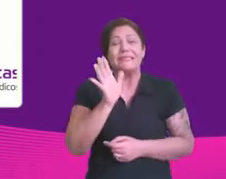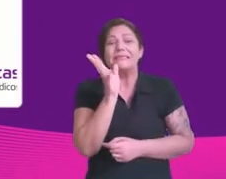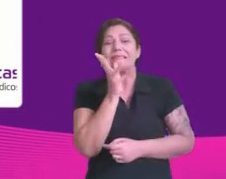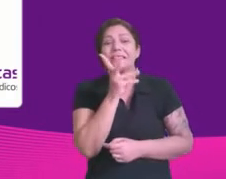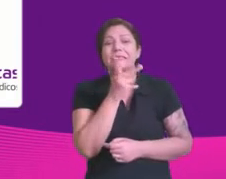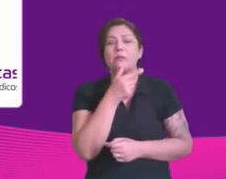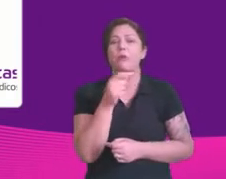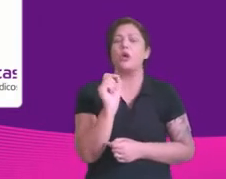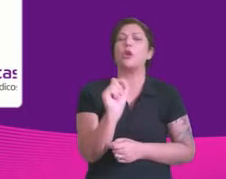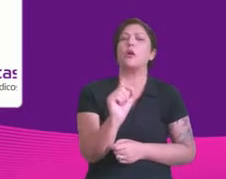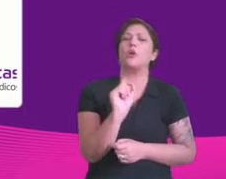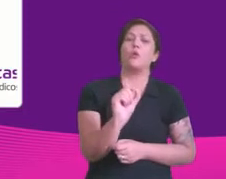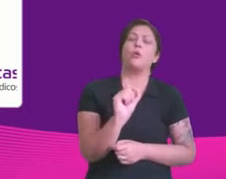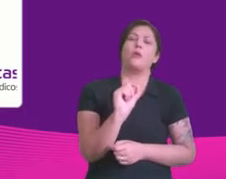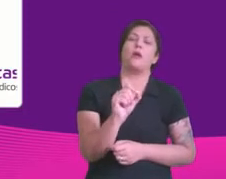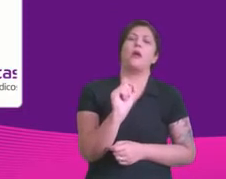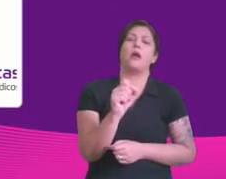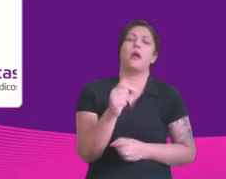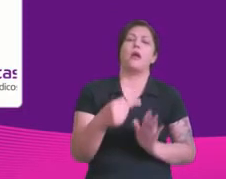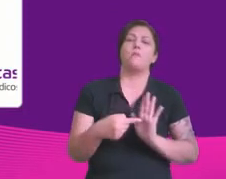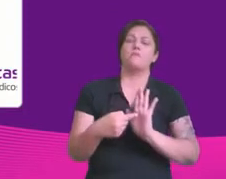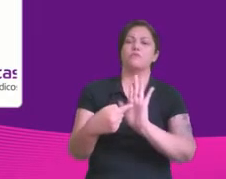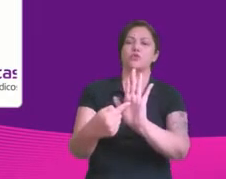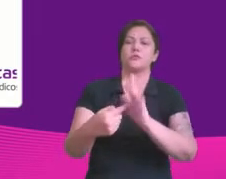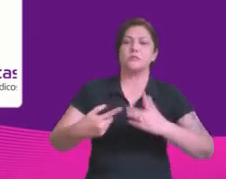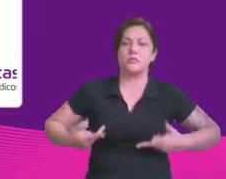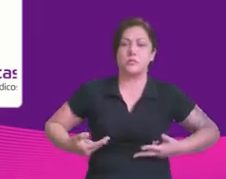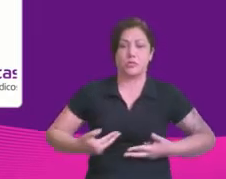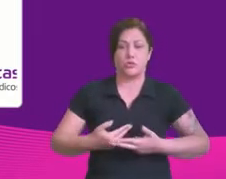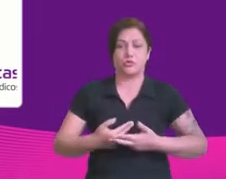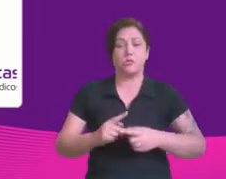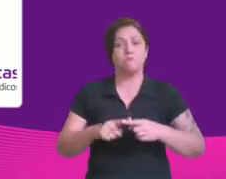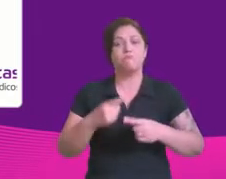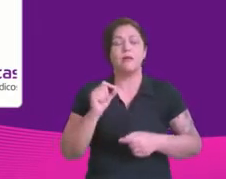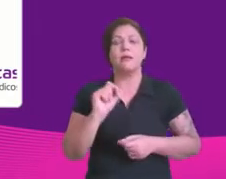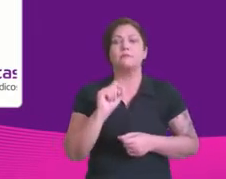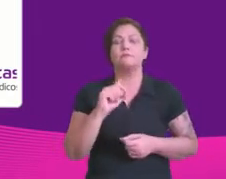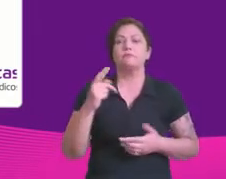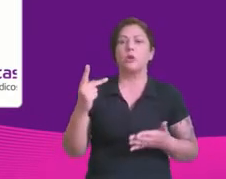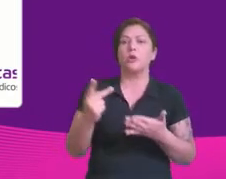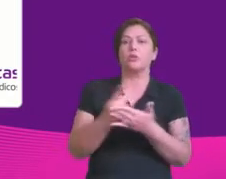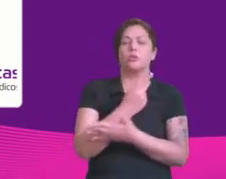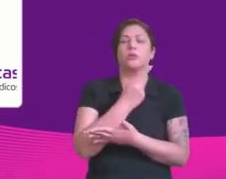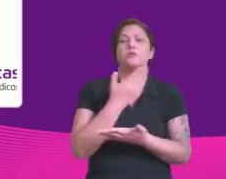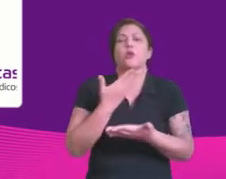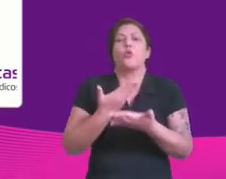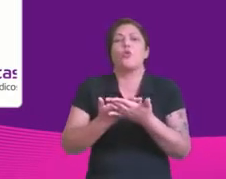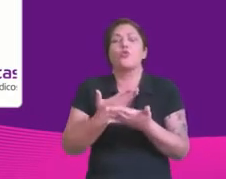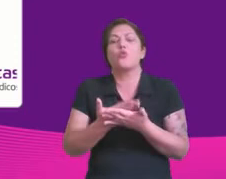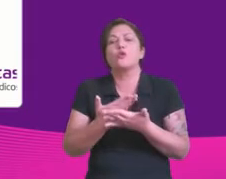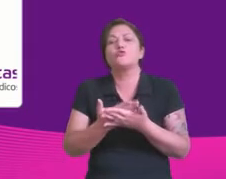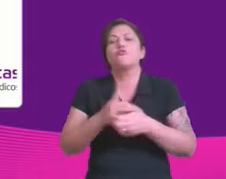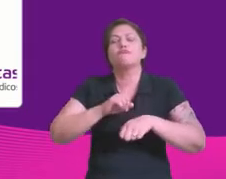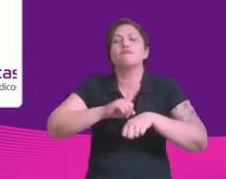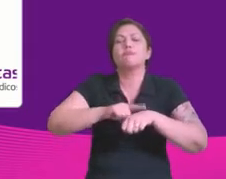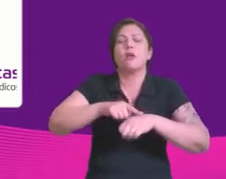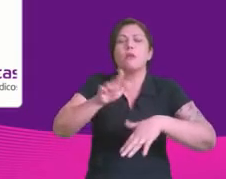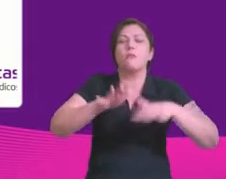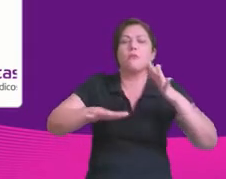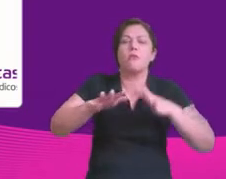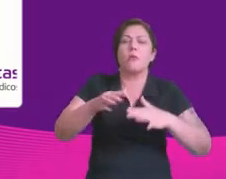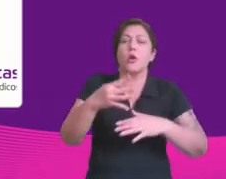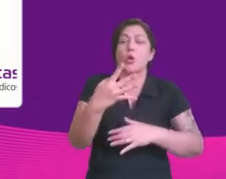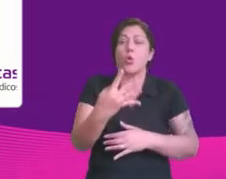demorou um pouco para a cirurgia, né? Enquanto no estudo a gente tem um tempo médio de 4 semanas, aqui a